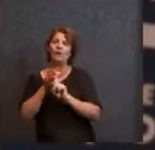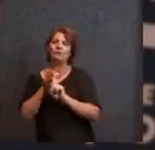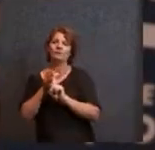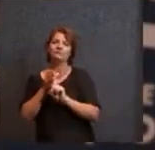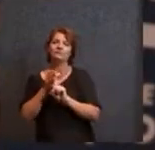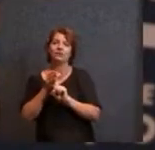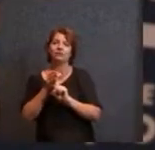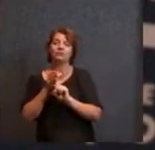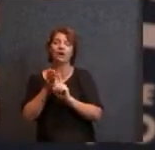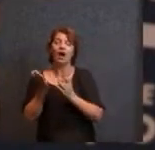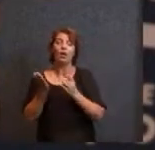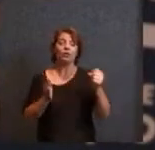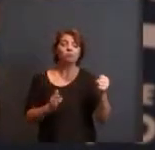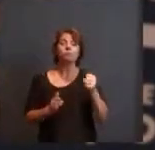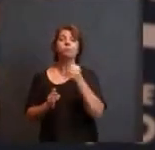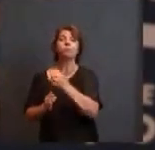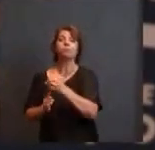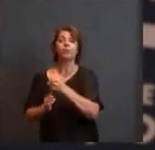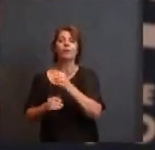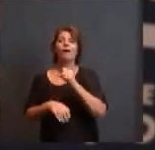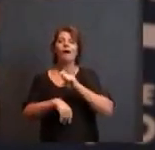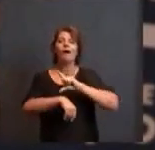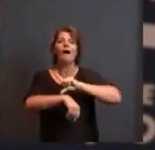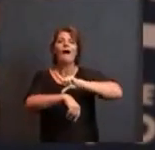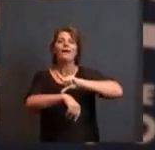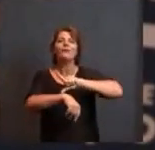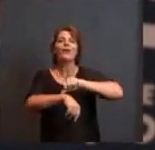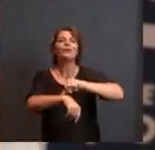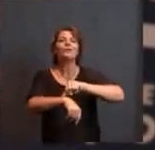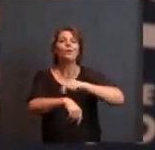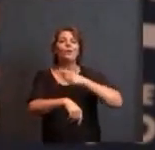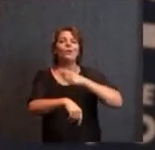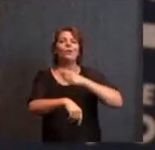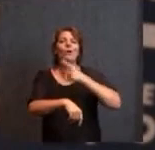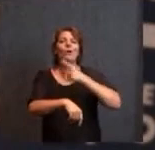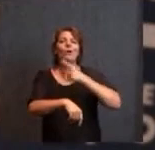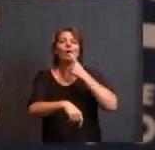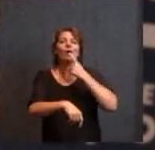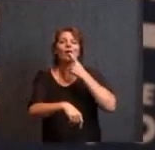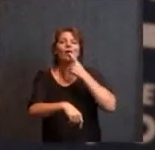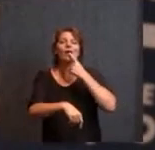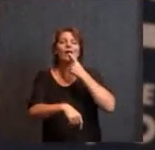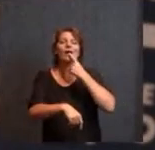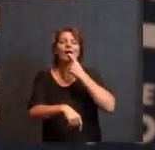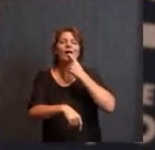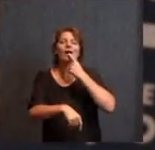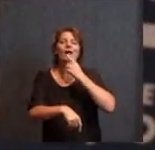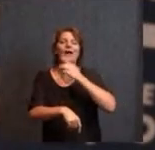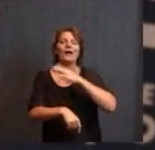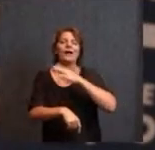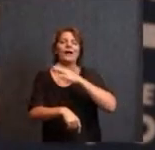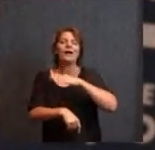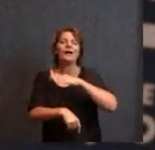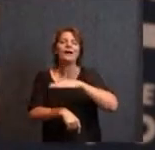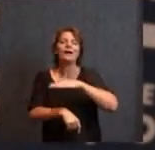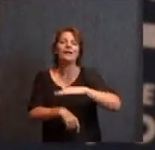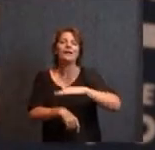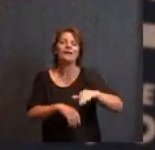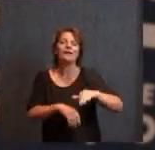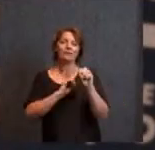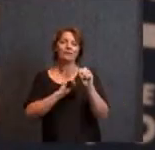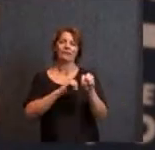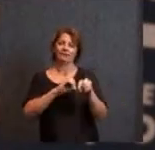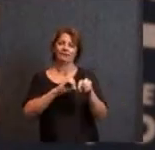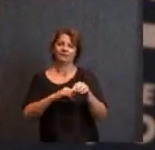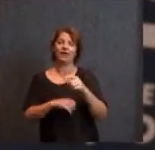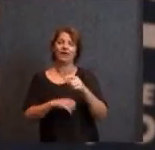também atrasou. Então, o que nós temos são crianças que, no sétimo, oitavo ano, 2020, 2022, com